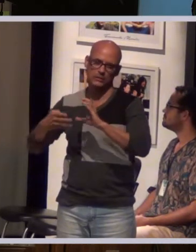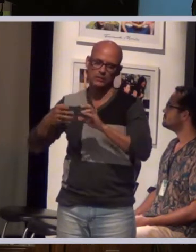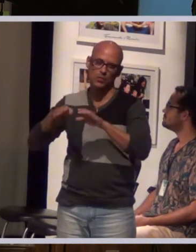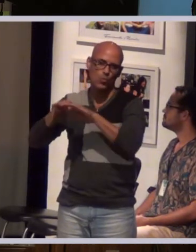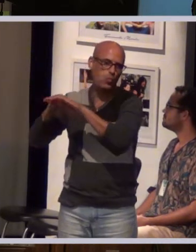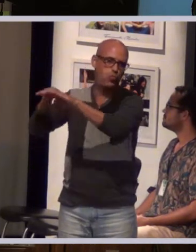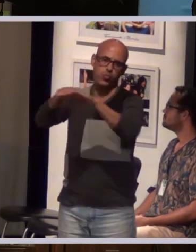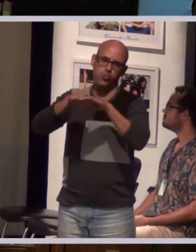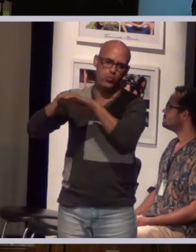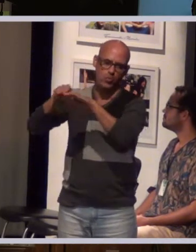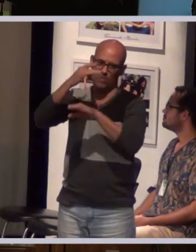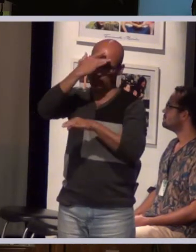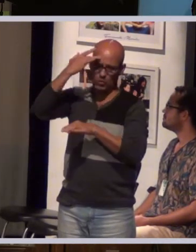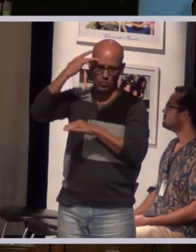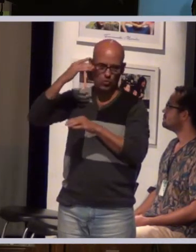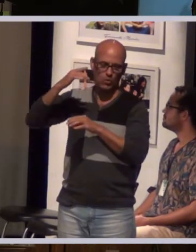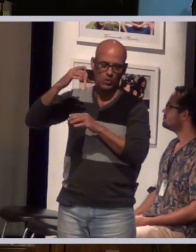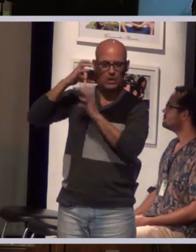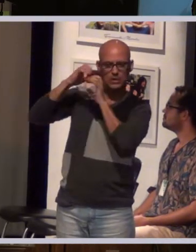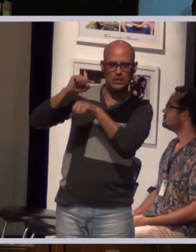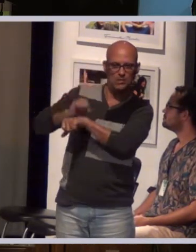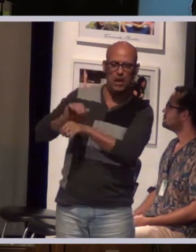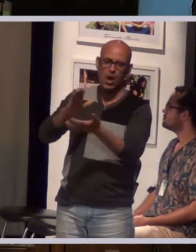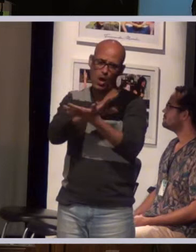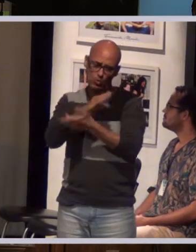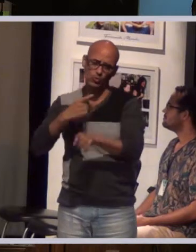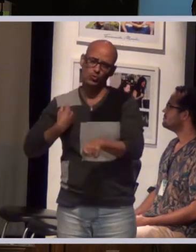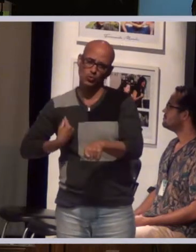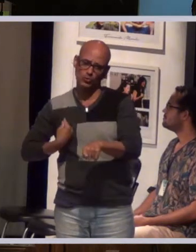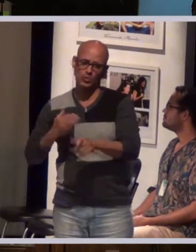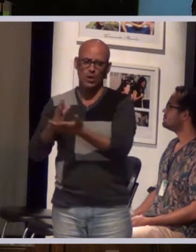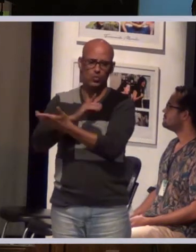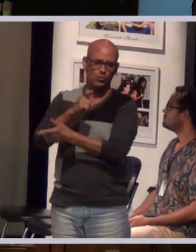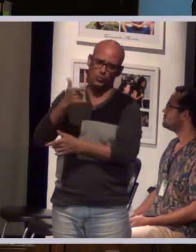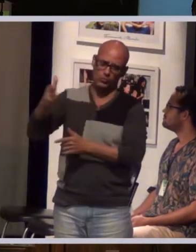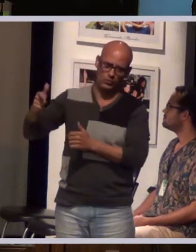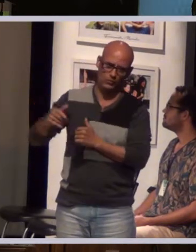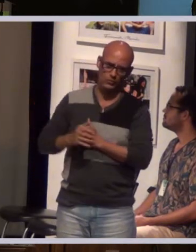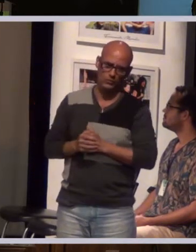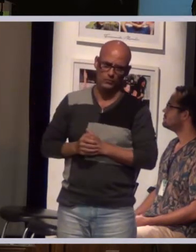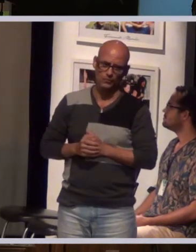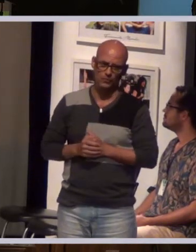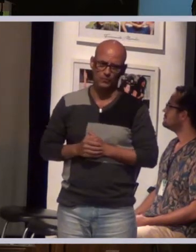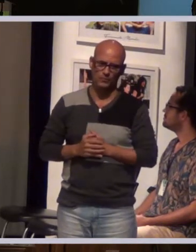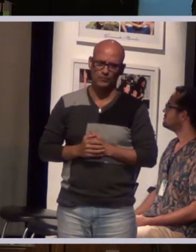comum. Alguns apresentam, outros não.